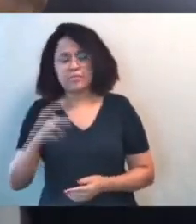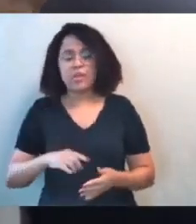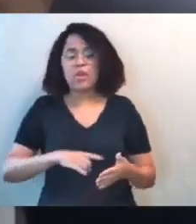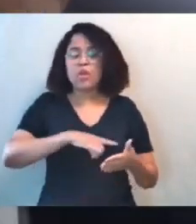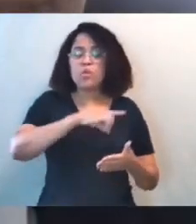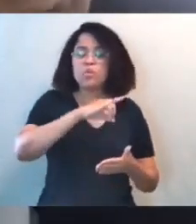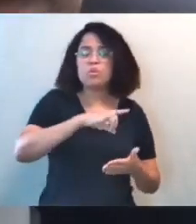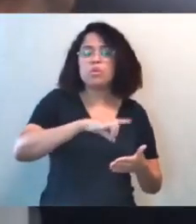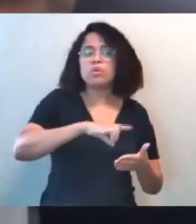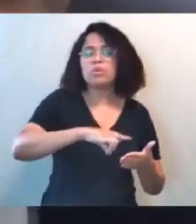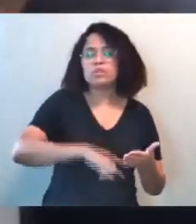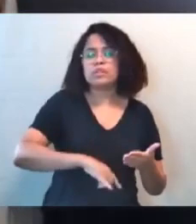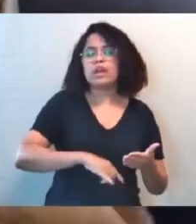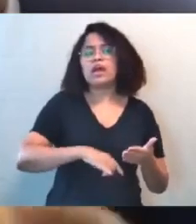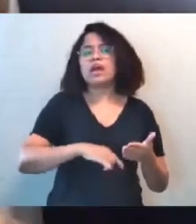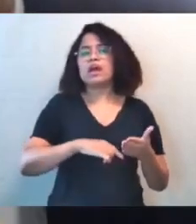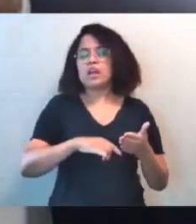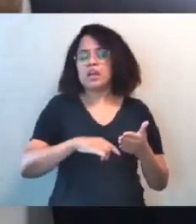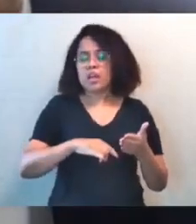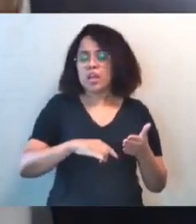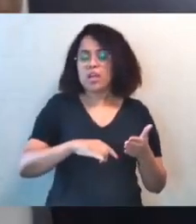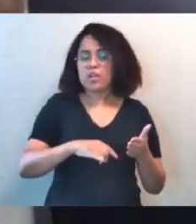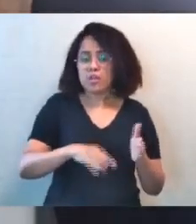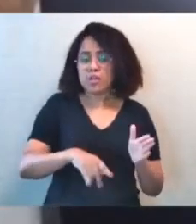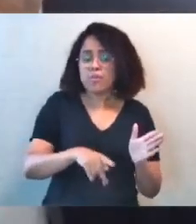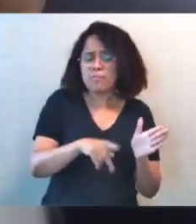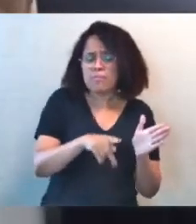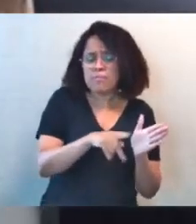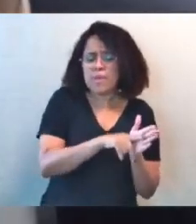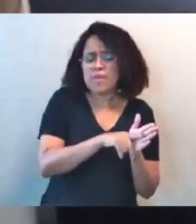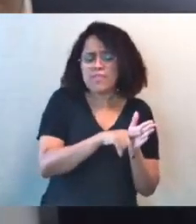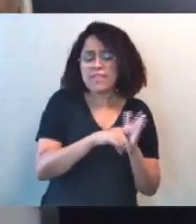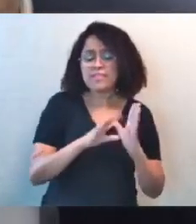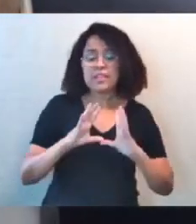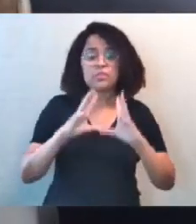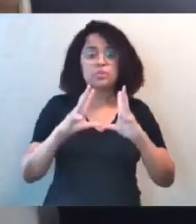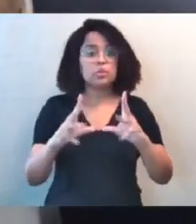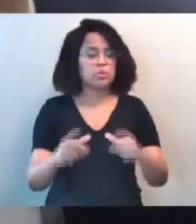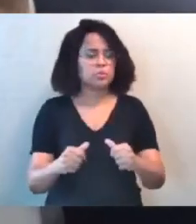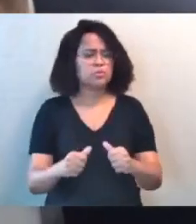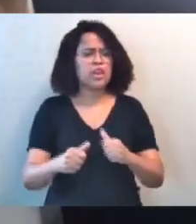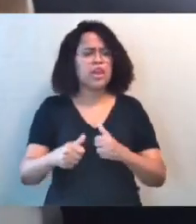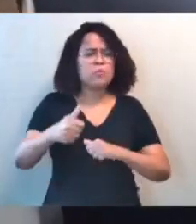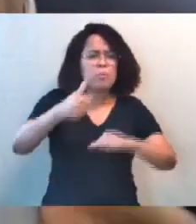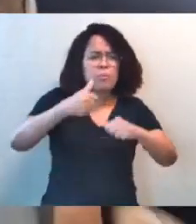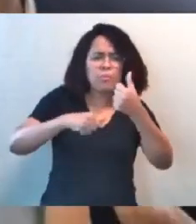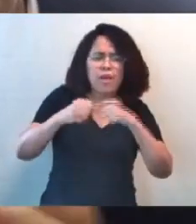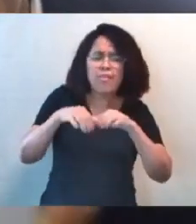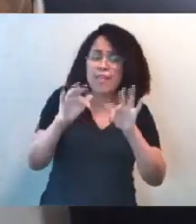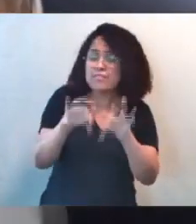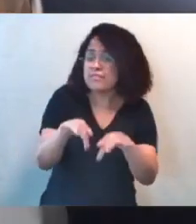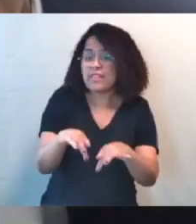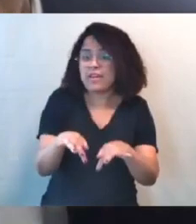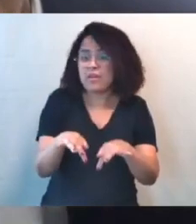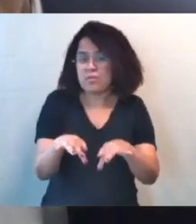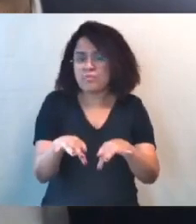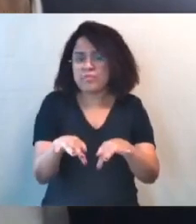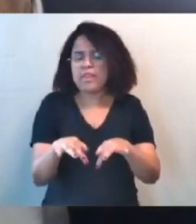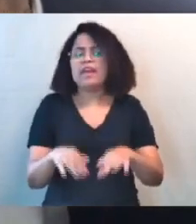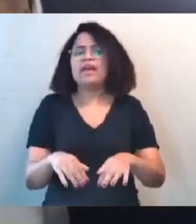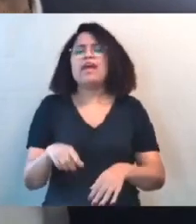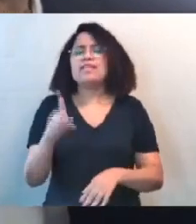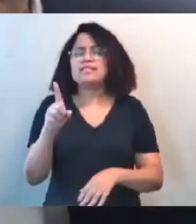os bens pertencem a tudo. Tudo vai ser parte de uma análise final. É assim que funciona em